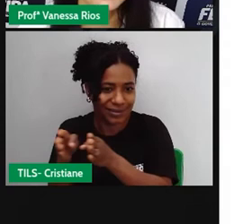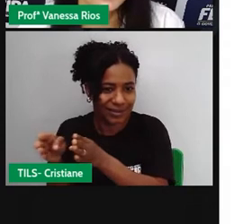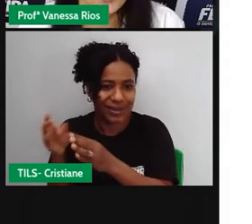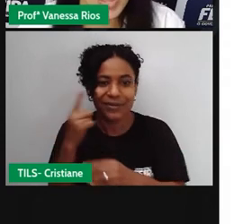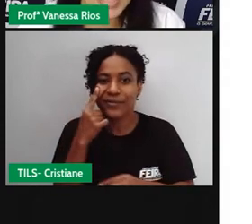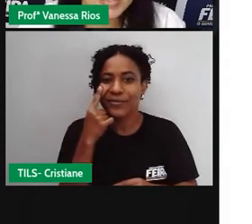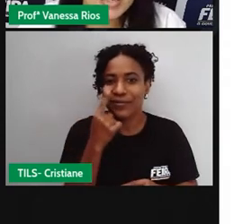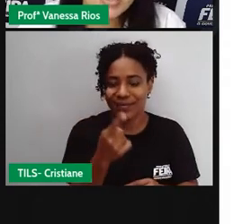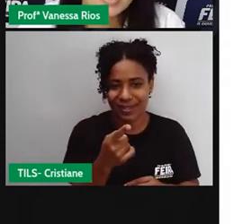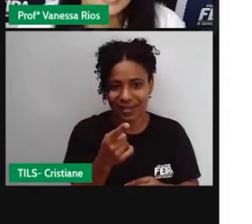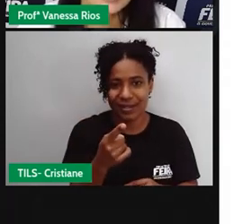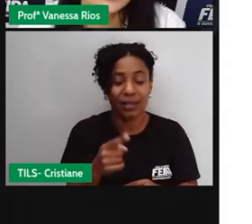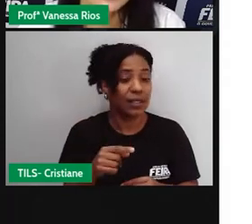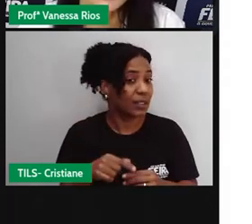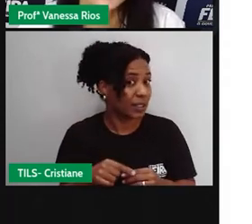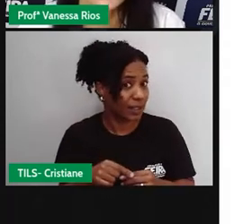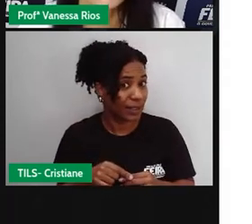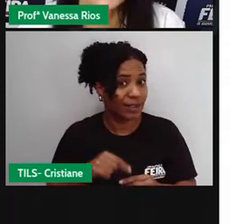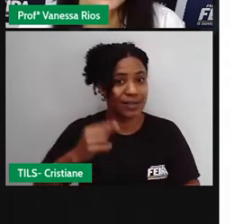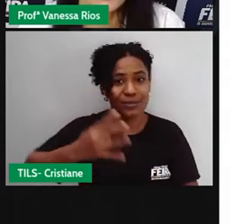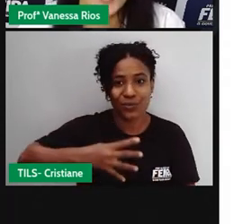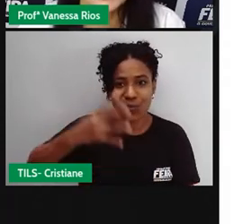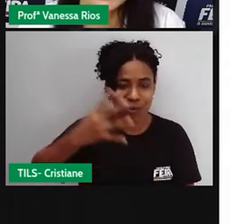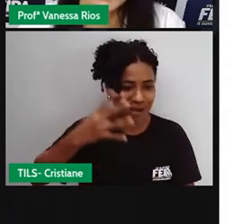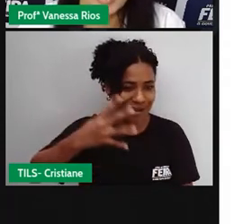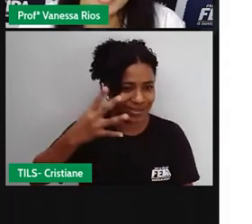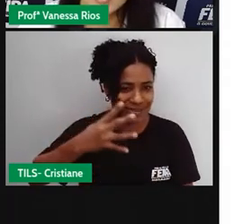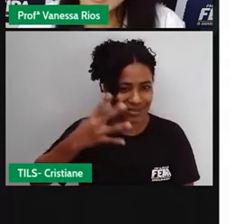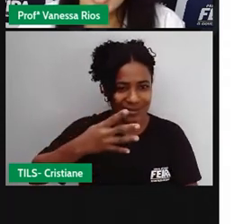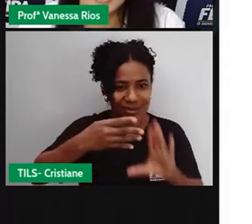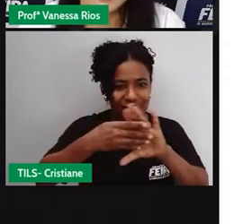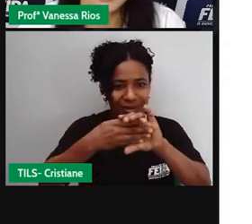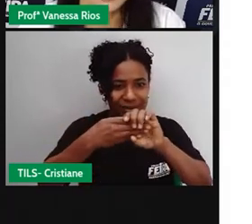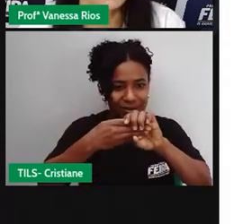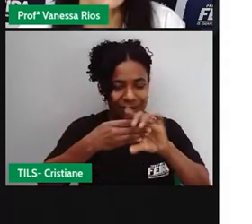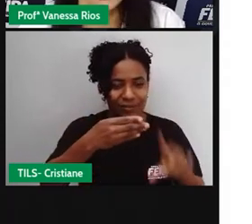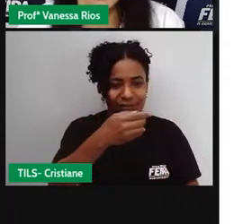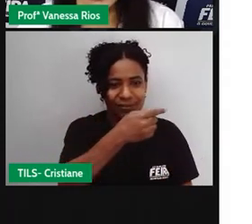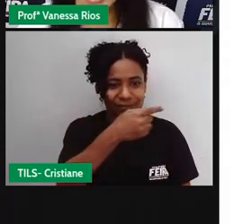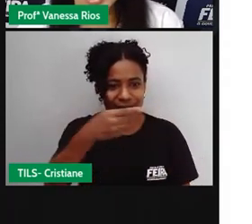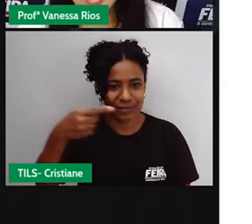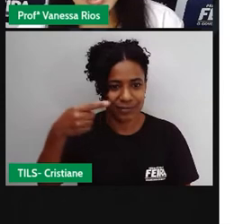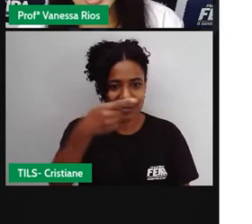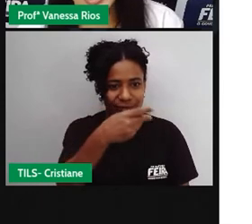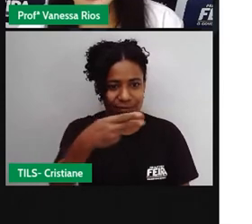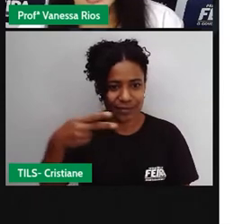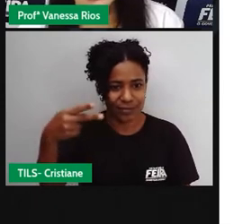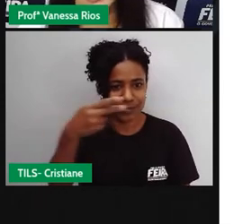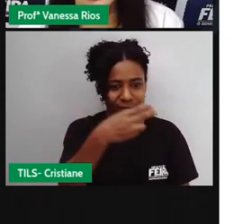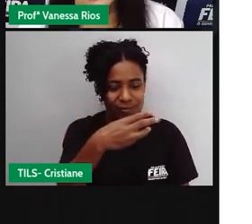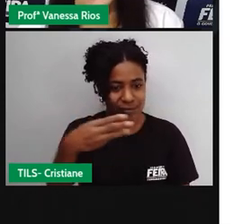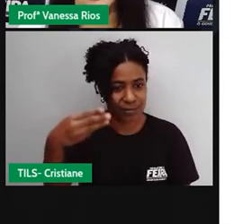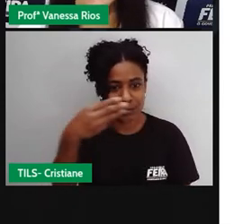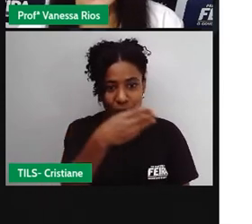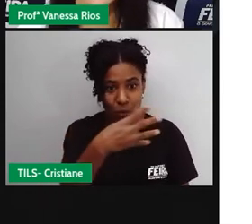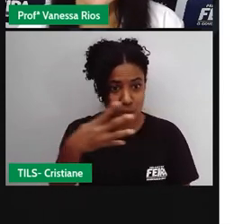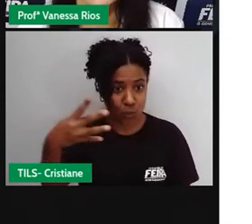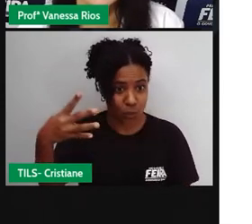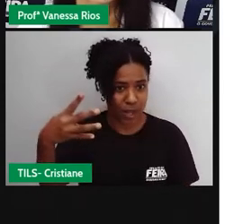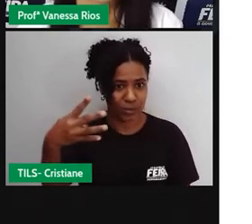aí as quadras, que são estrofes com 4 versos. Essas aí não são muito utilizadas na literatura de